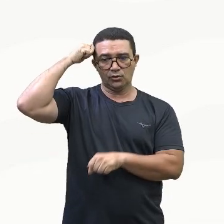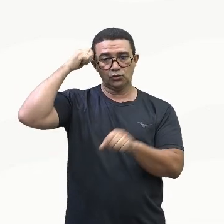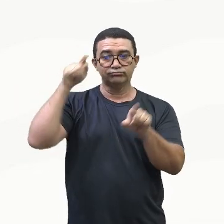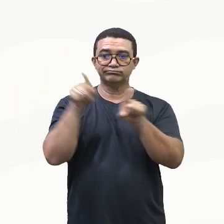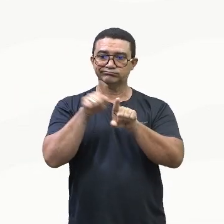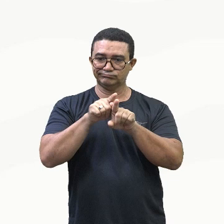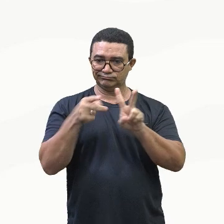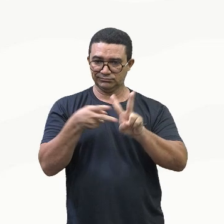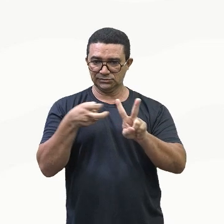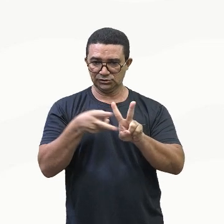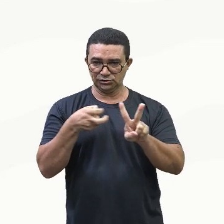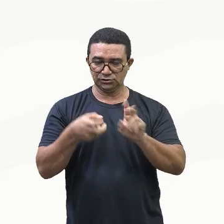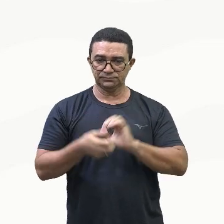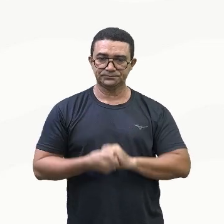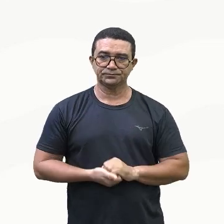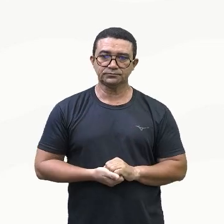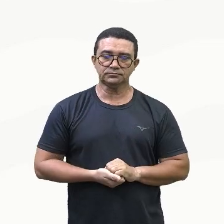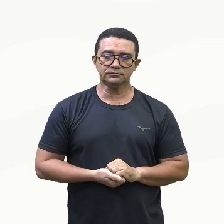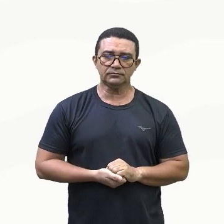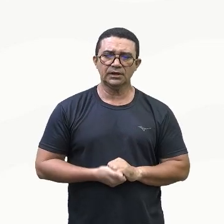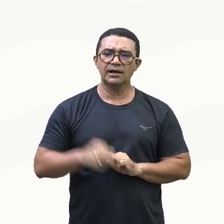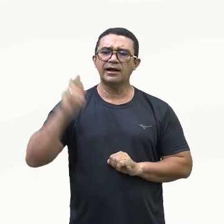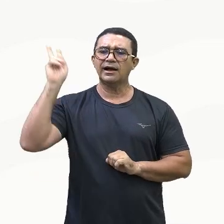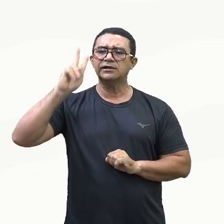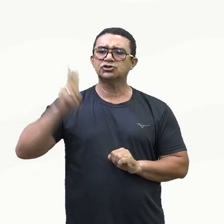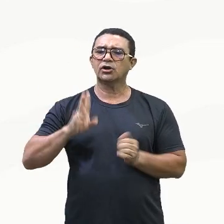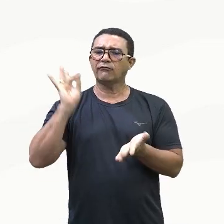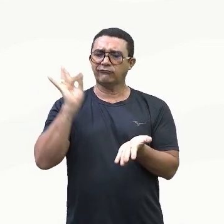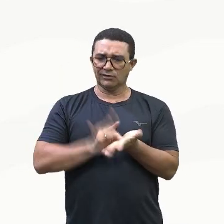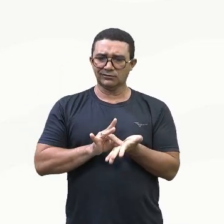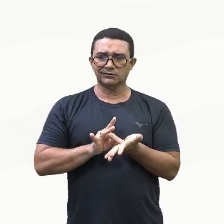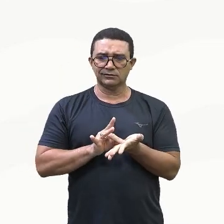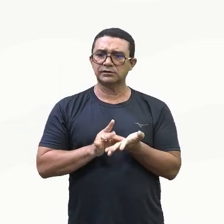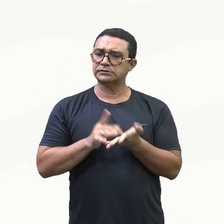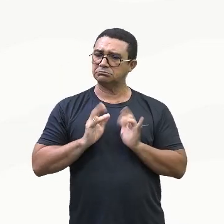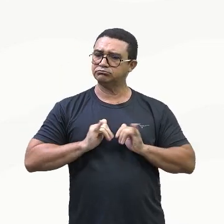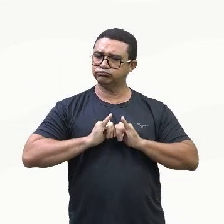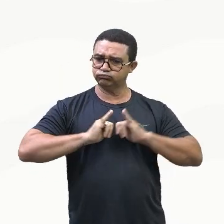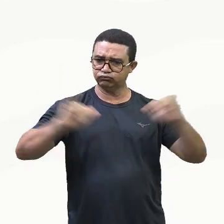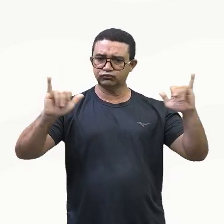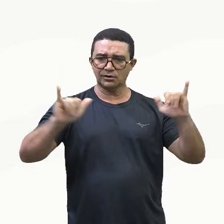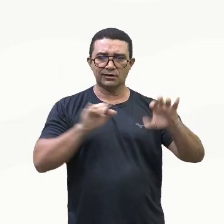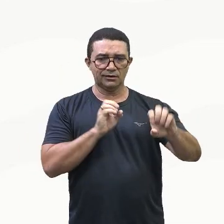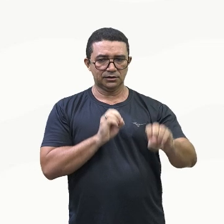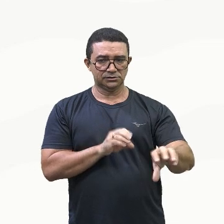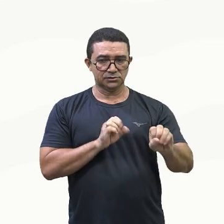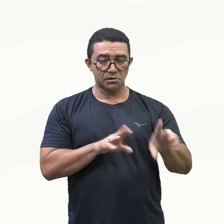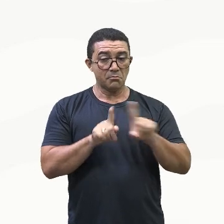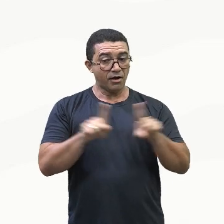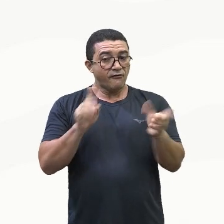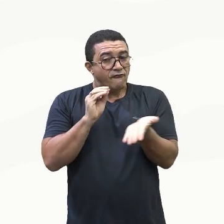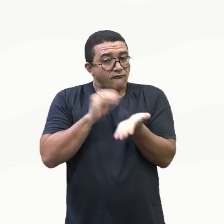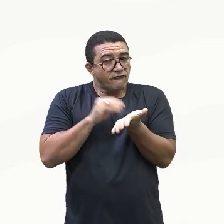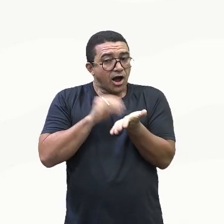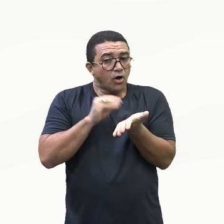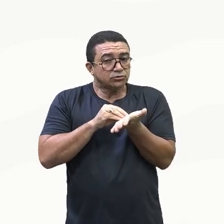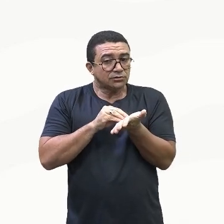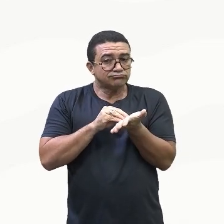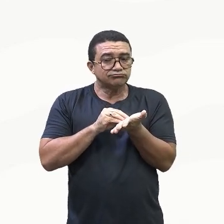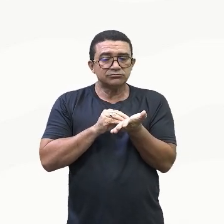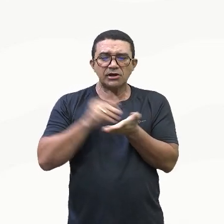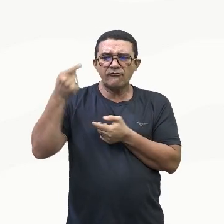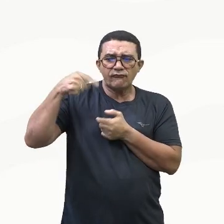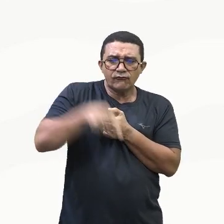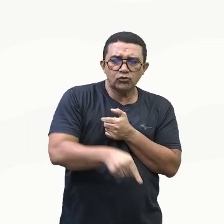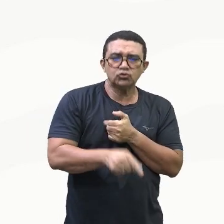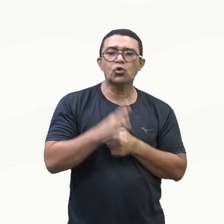estamos... Essa história oficial, ela é ensinada a todo tempo, mas falta-nos o conhecimento da história que